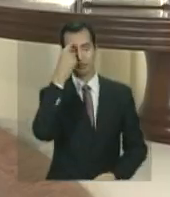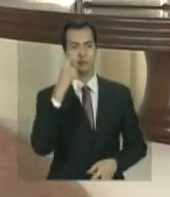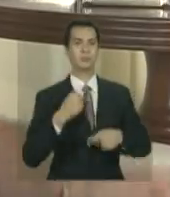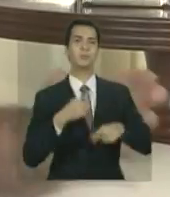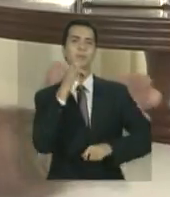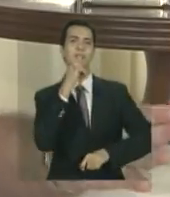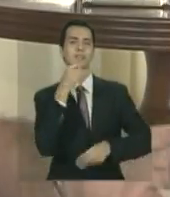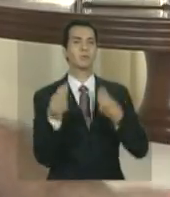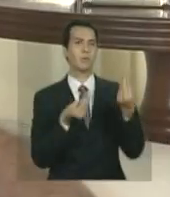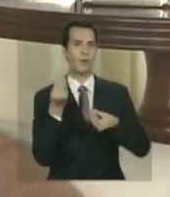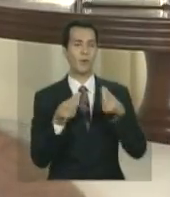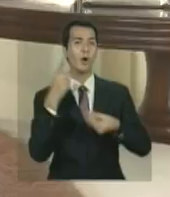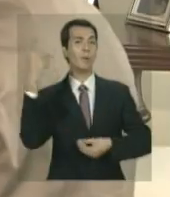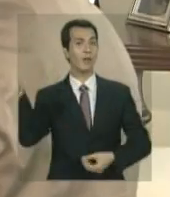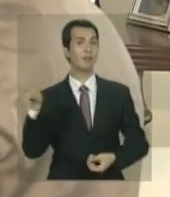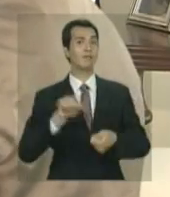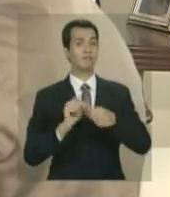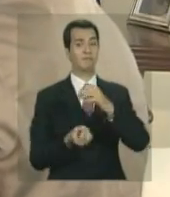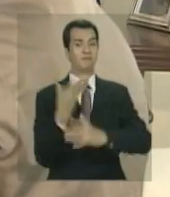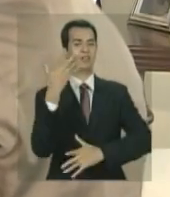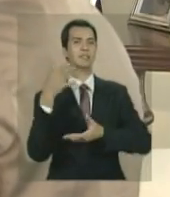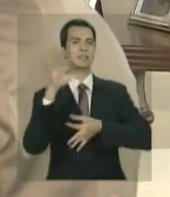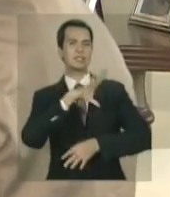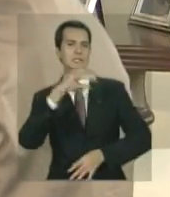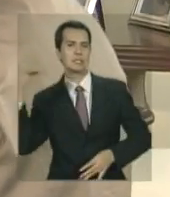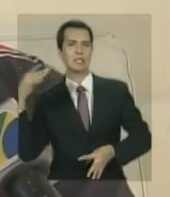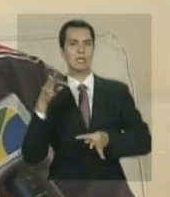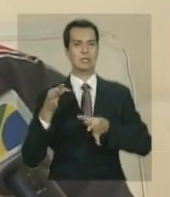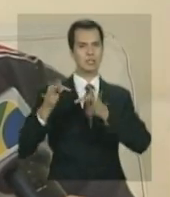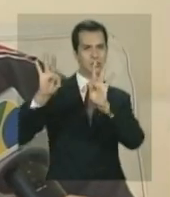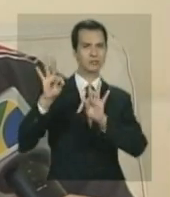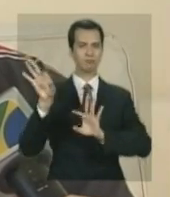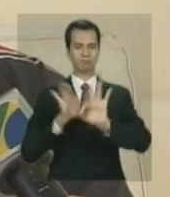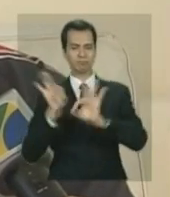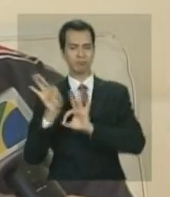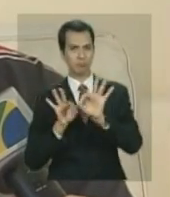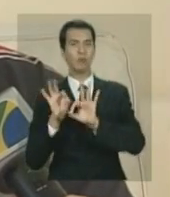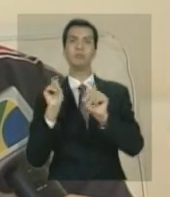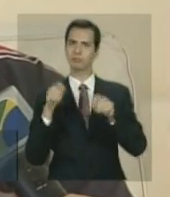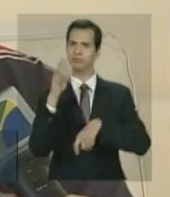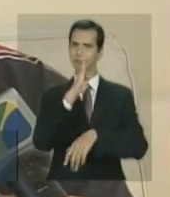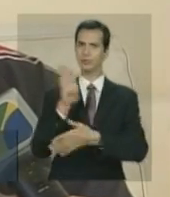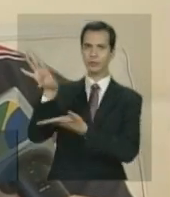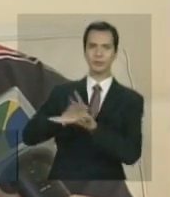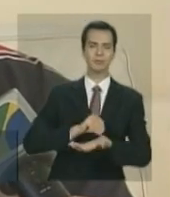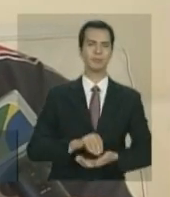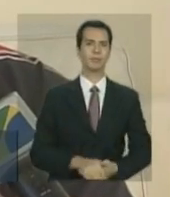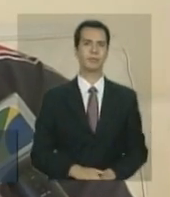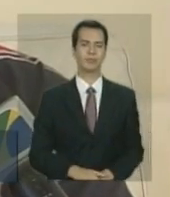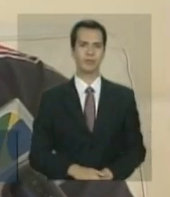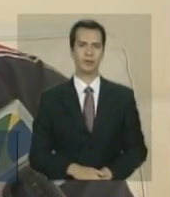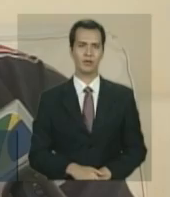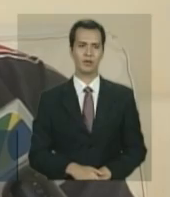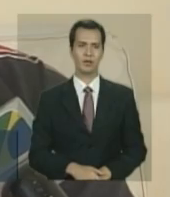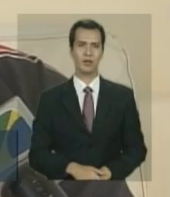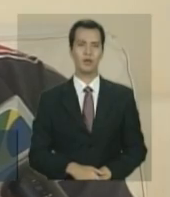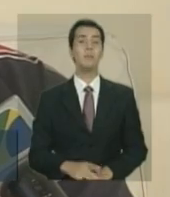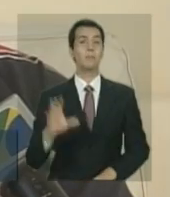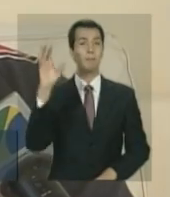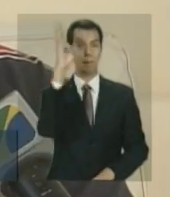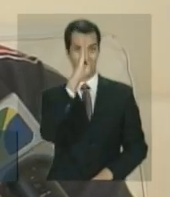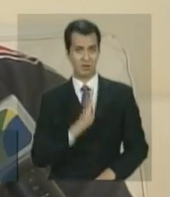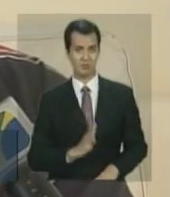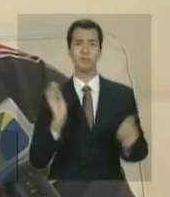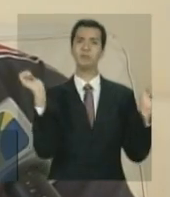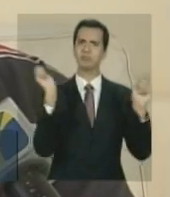Como avalia este professor de economia na Universidade de Brasília? Eu acho que o Brasil poderia aprender muito e